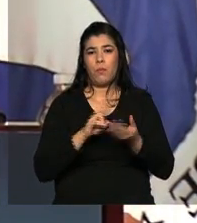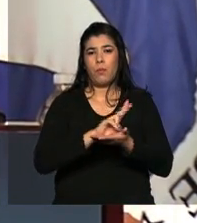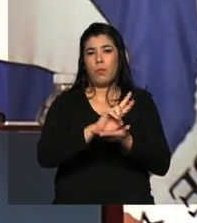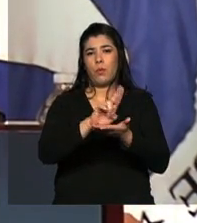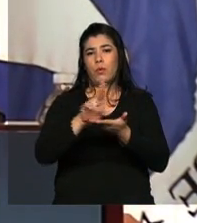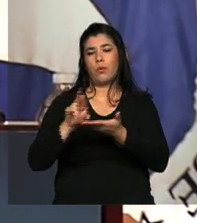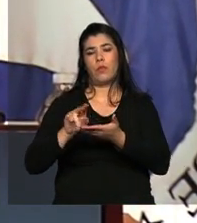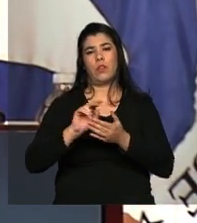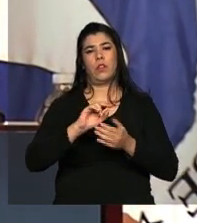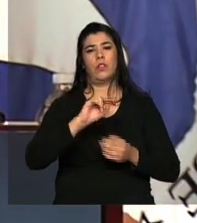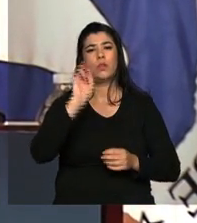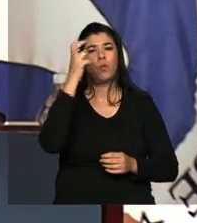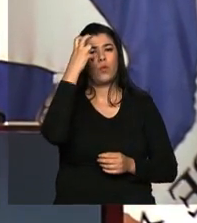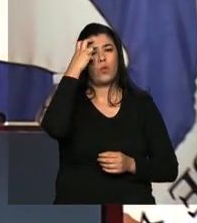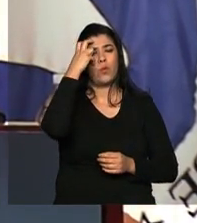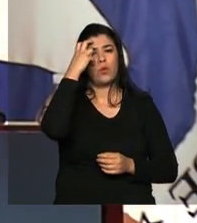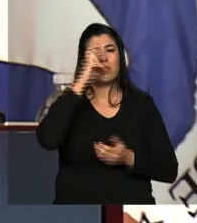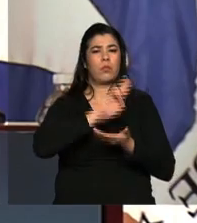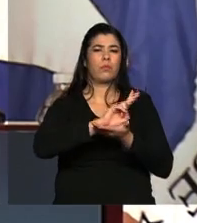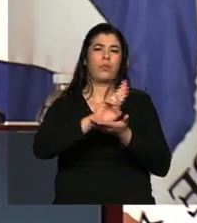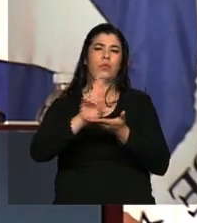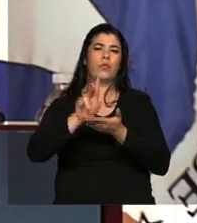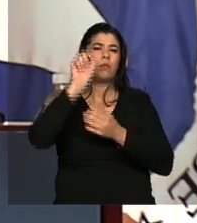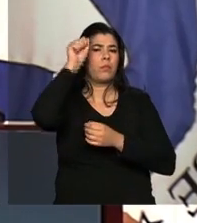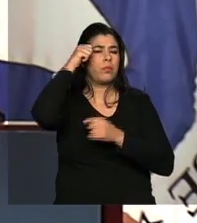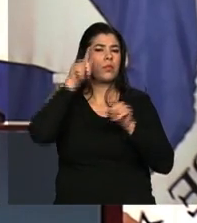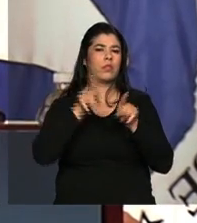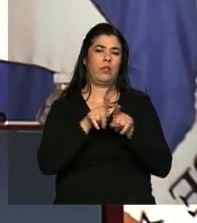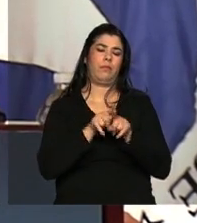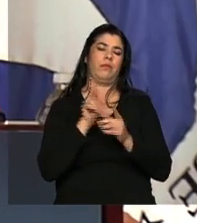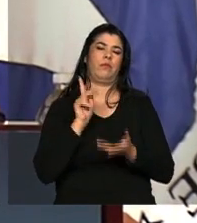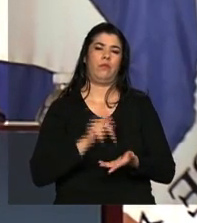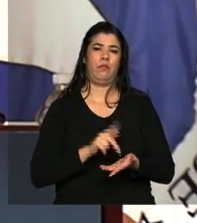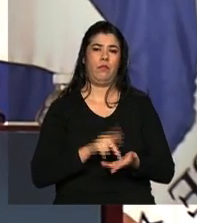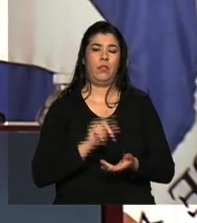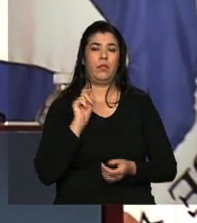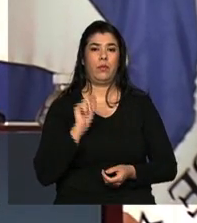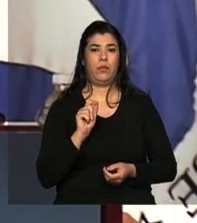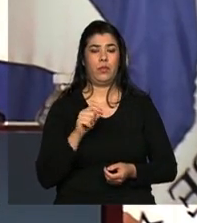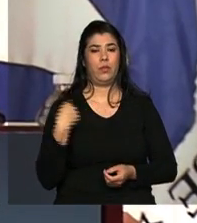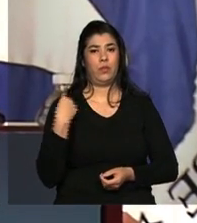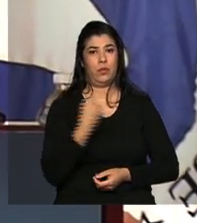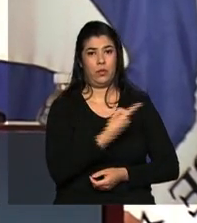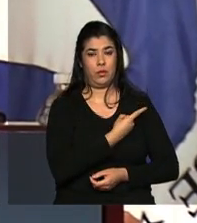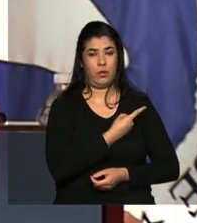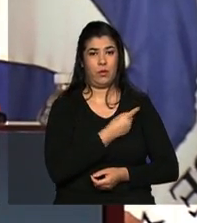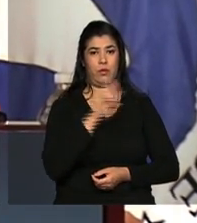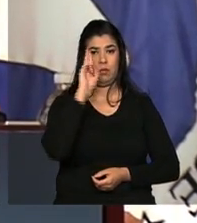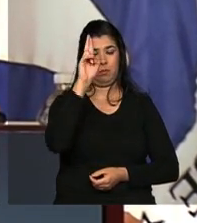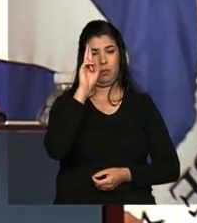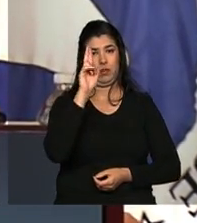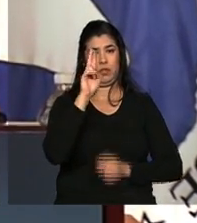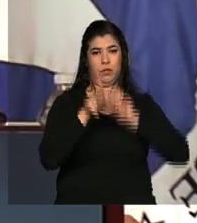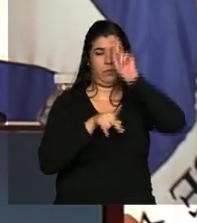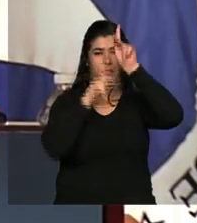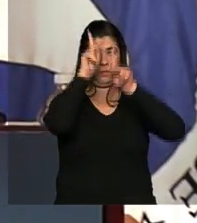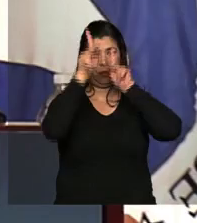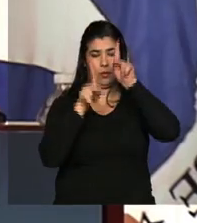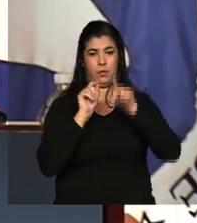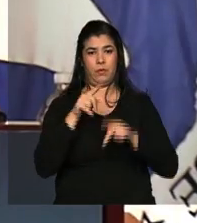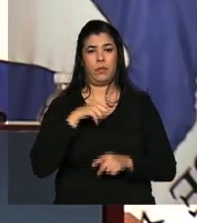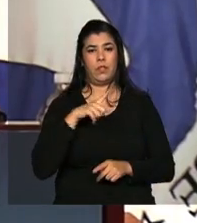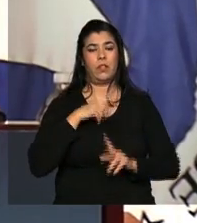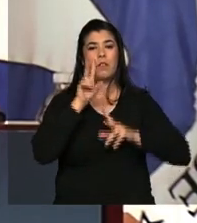nossos países, multidiversa, e, sobretudo, o fato de sermos povos que têm